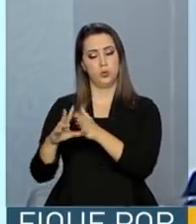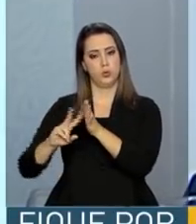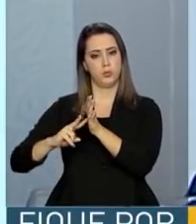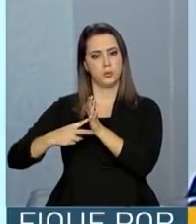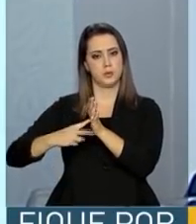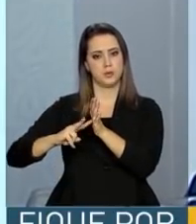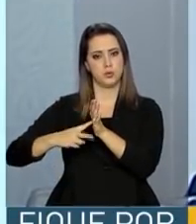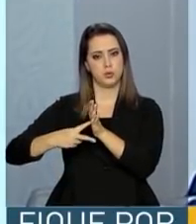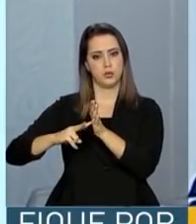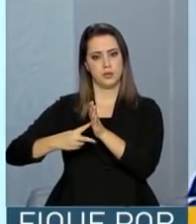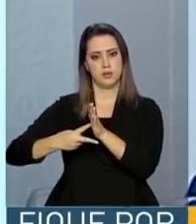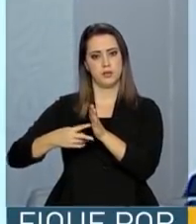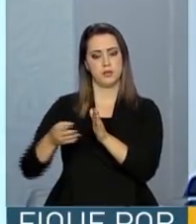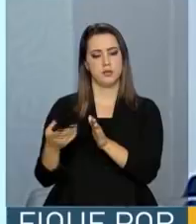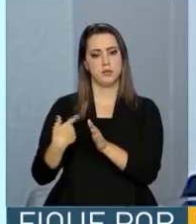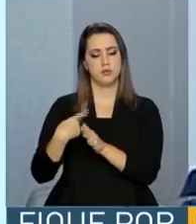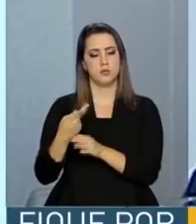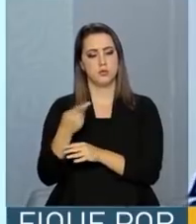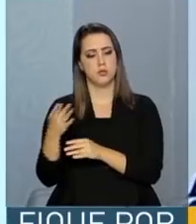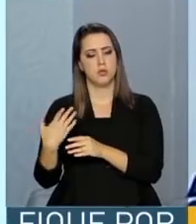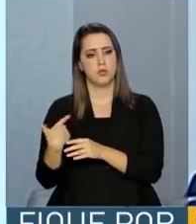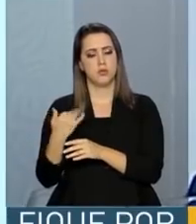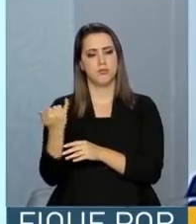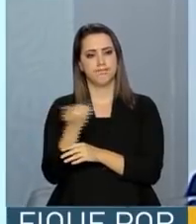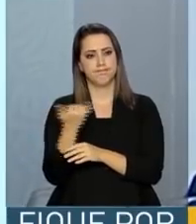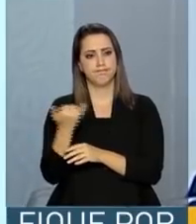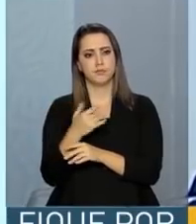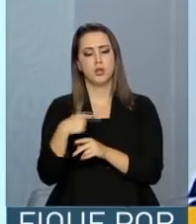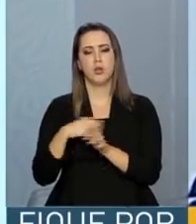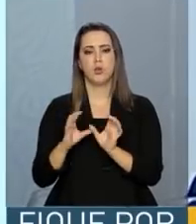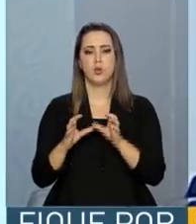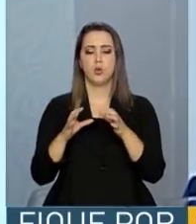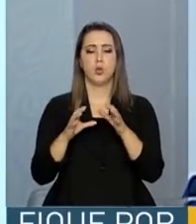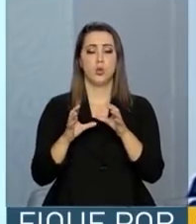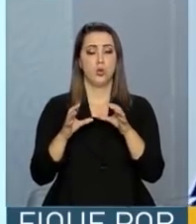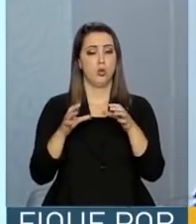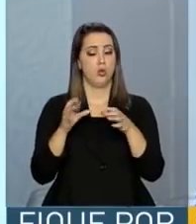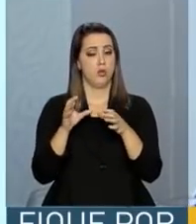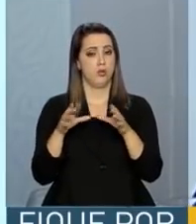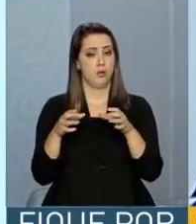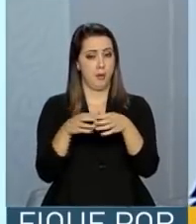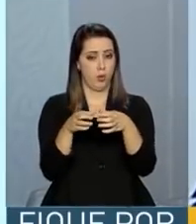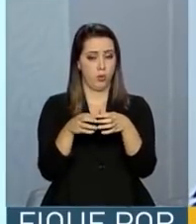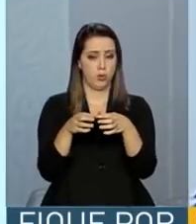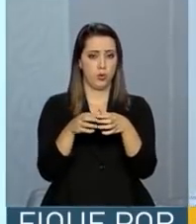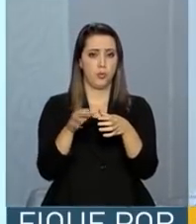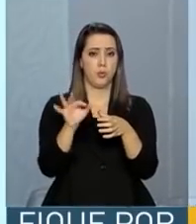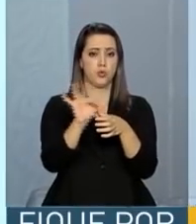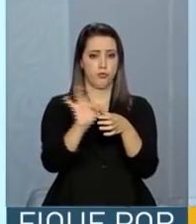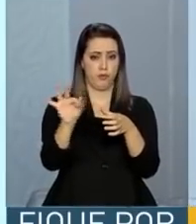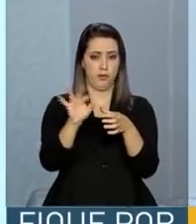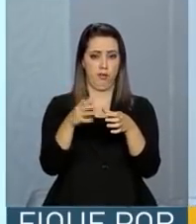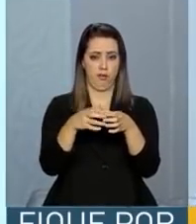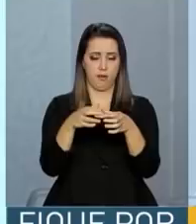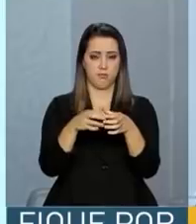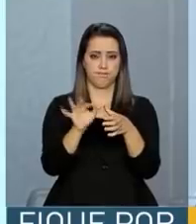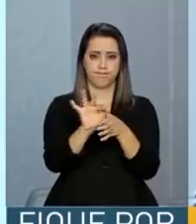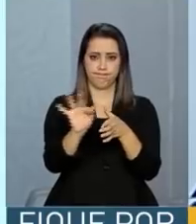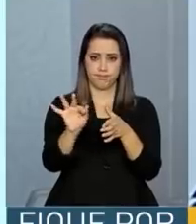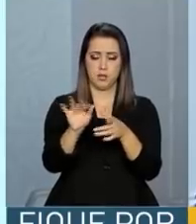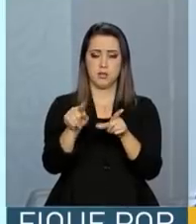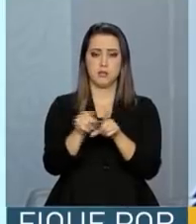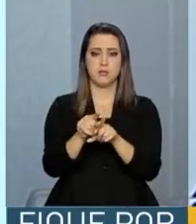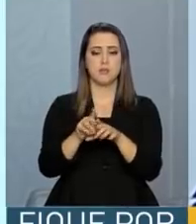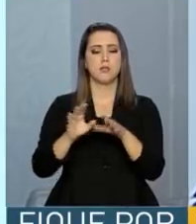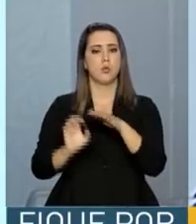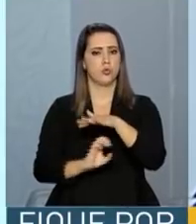representante das centrais sindicais e oito federações de indústria comércio e serviços se manifestaram e portanto fruto do diálogo portanto